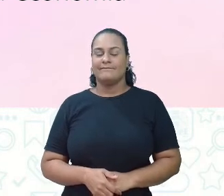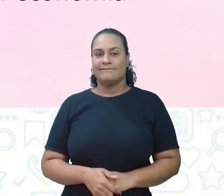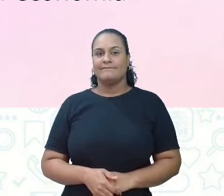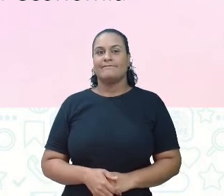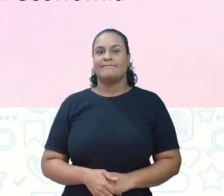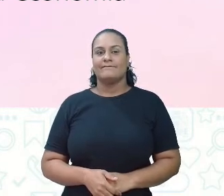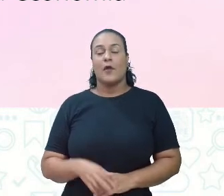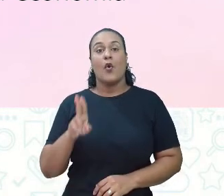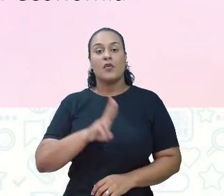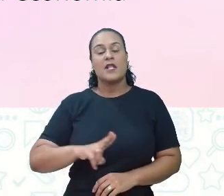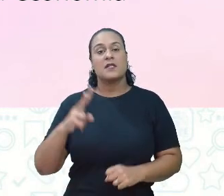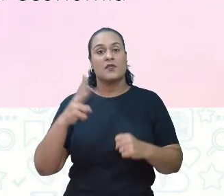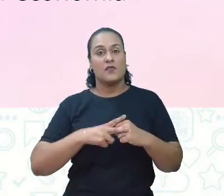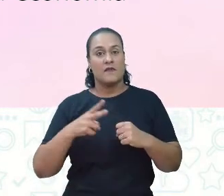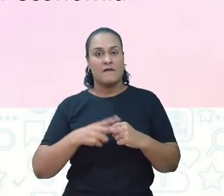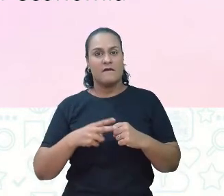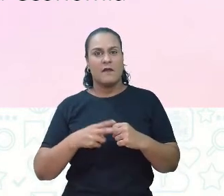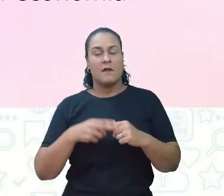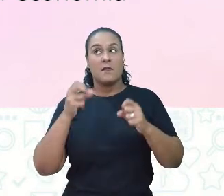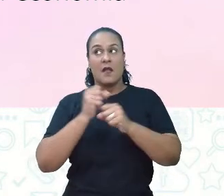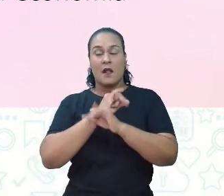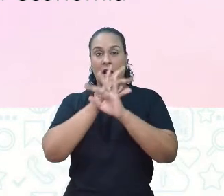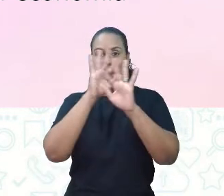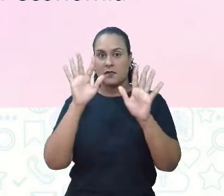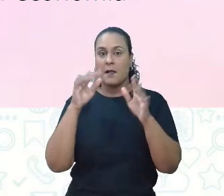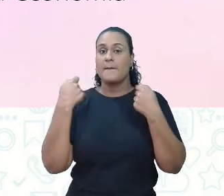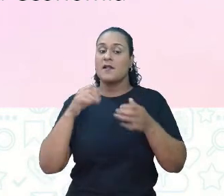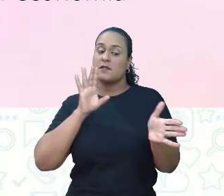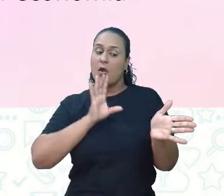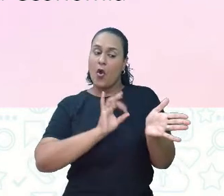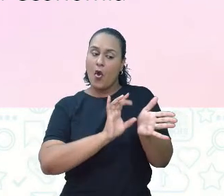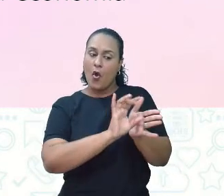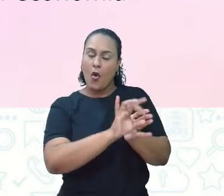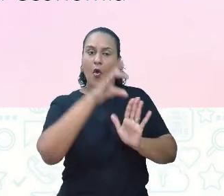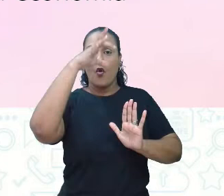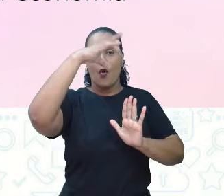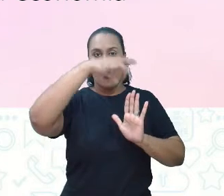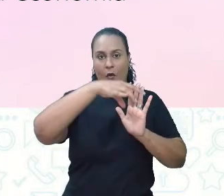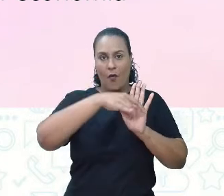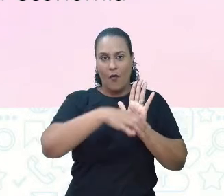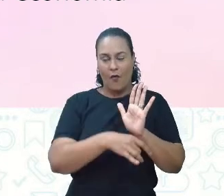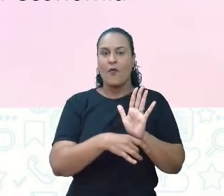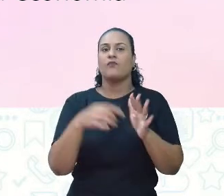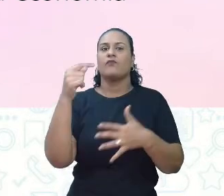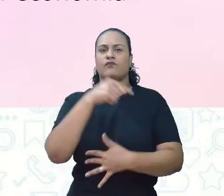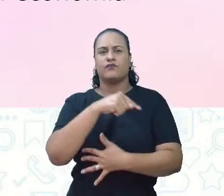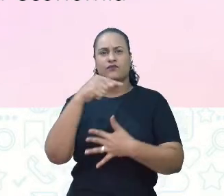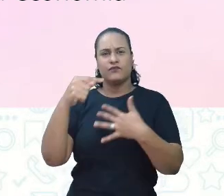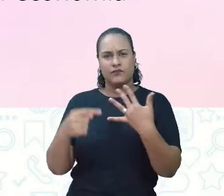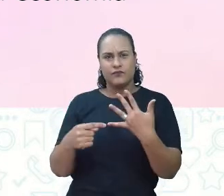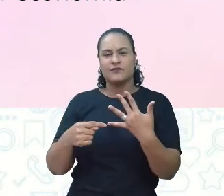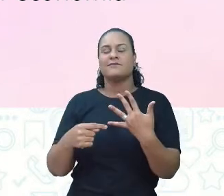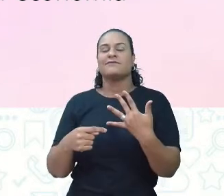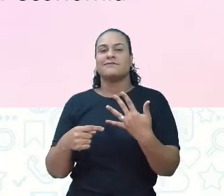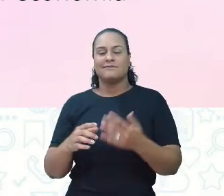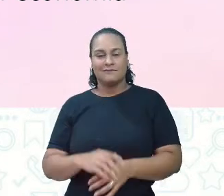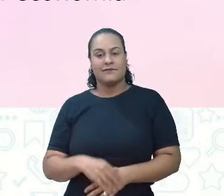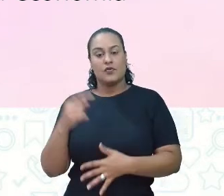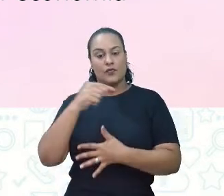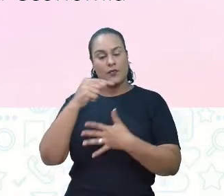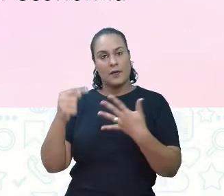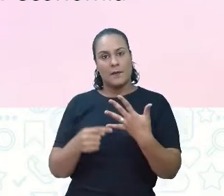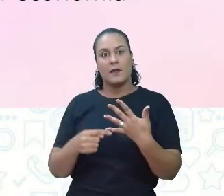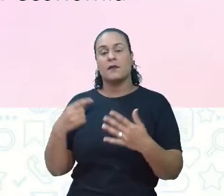Por isso que a gente precisa estudar o quê? Coesão, coerência, operadores argumentativos, porque são elementos que